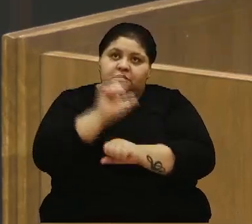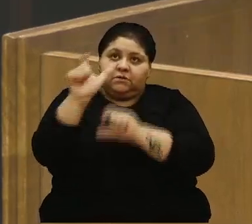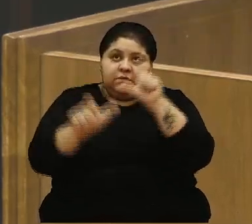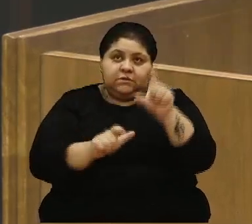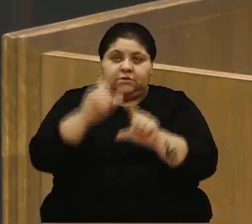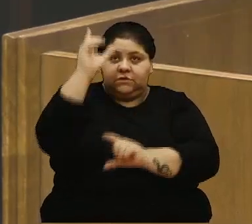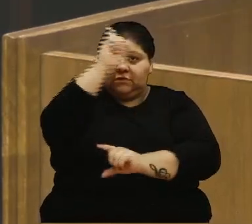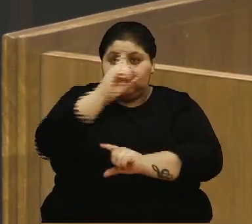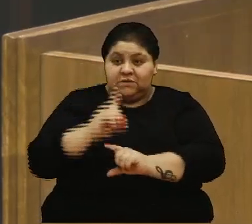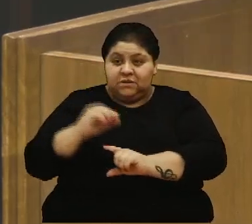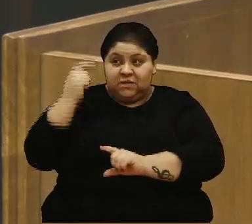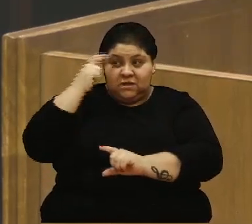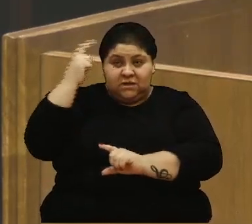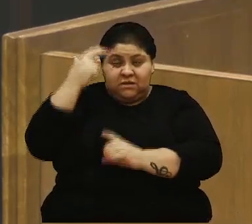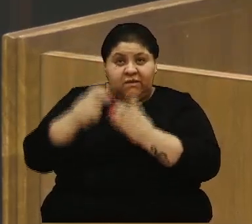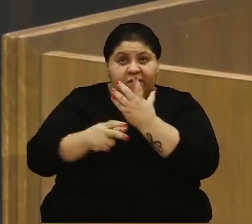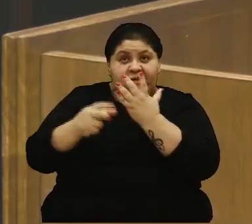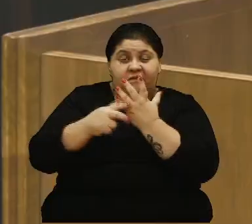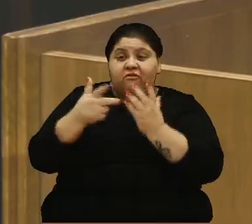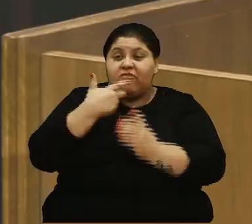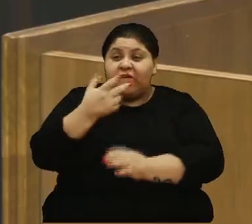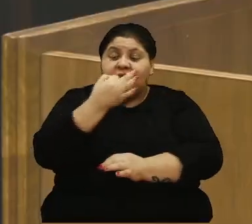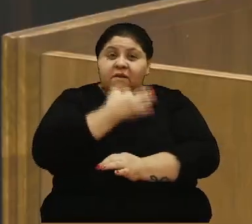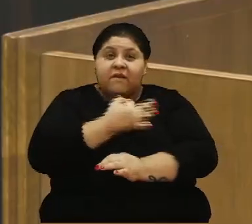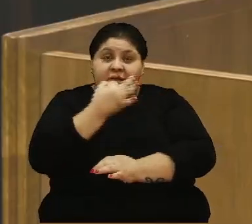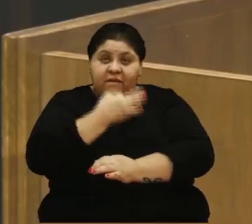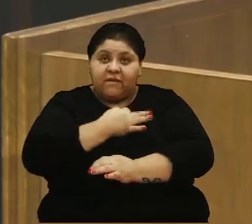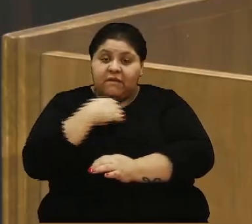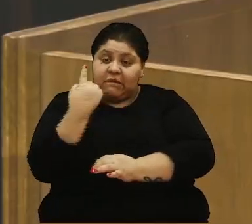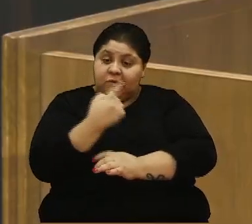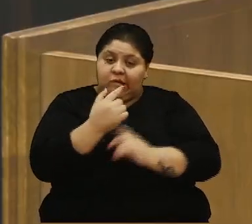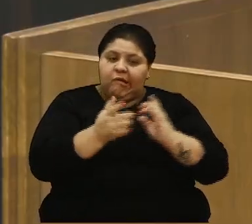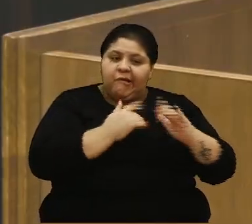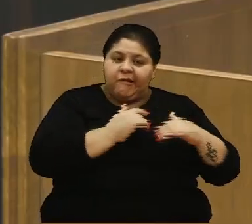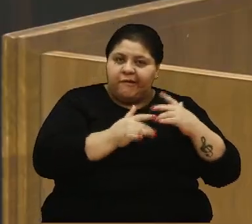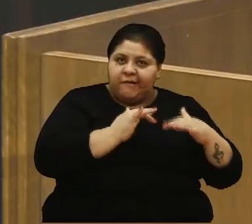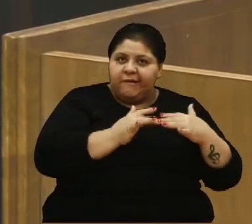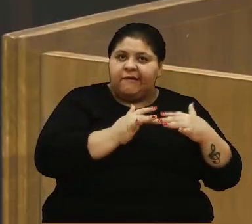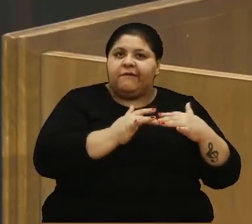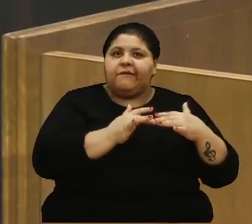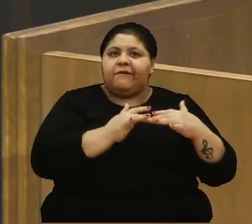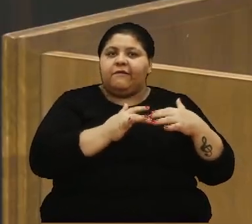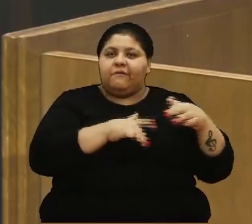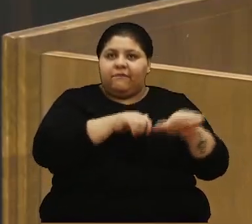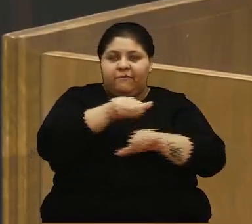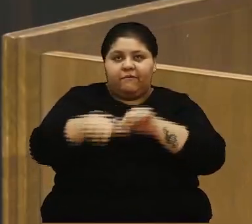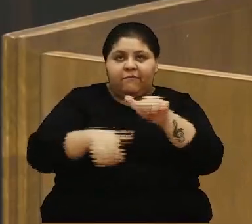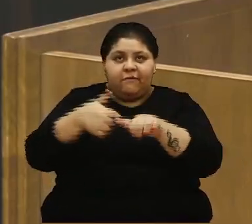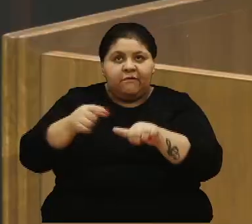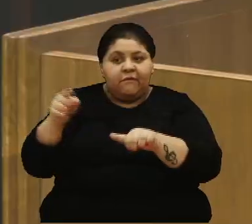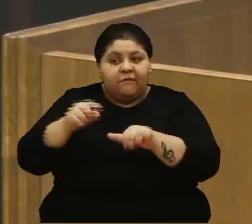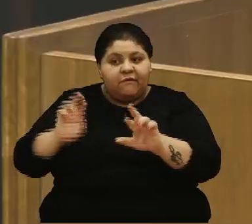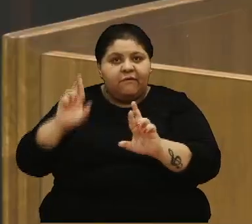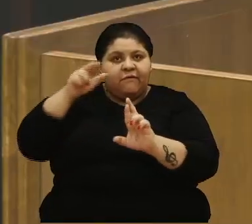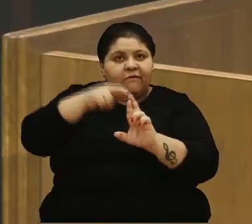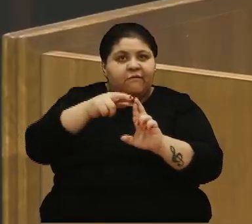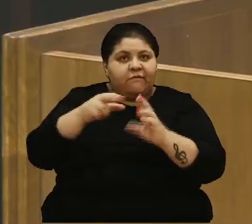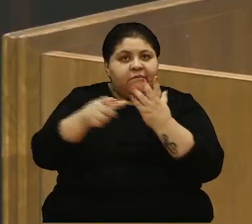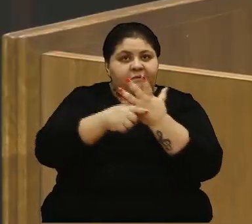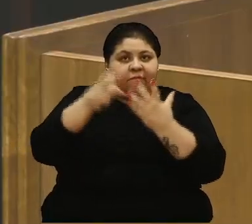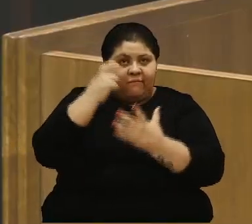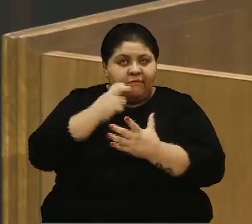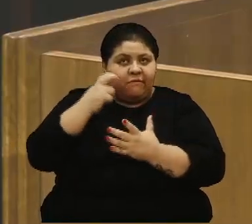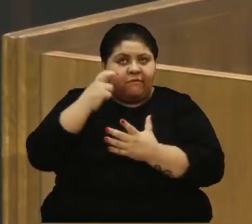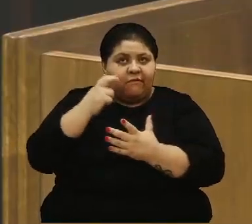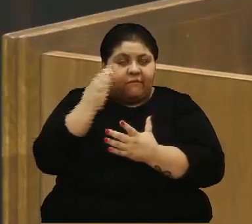pessoas com deficiência e altas habilidades, eles dizerem que Caxias do Sul, pela nossa mobilização, se transforma numa referência em altas habilidades de